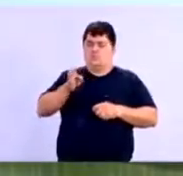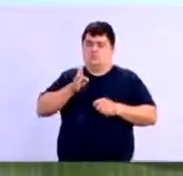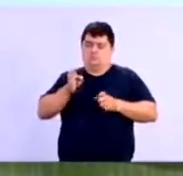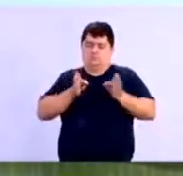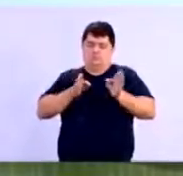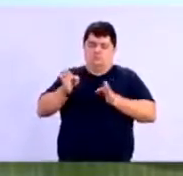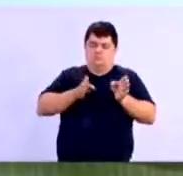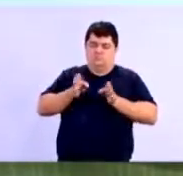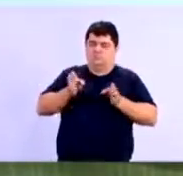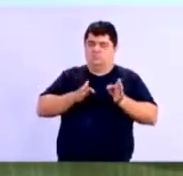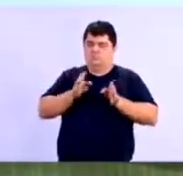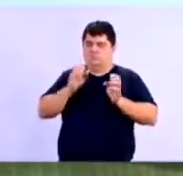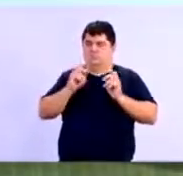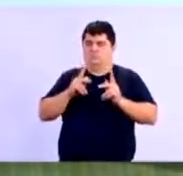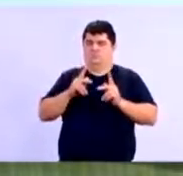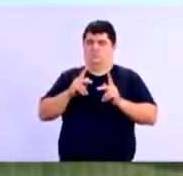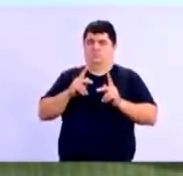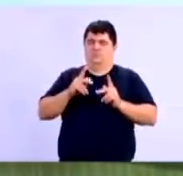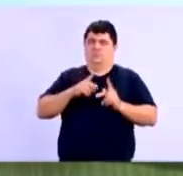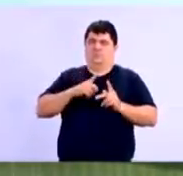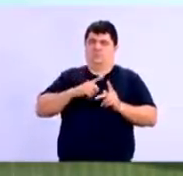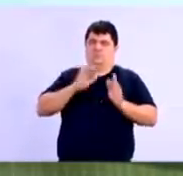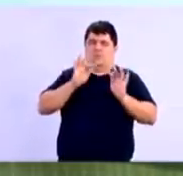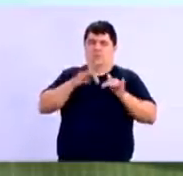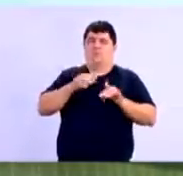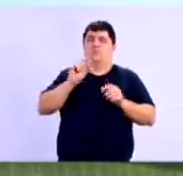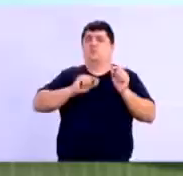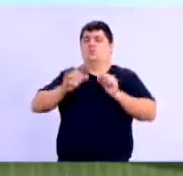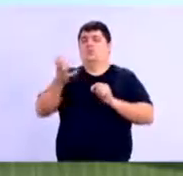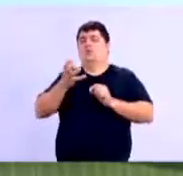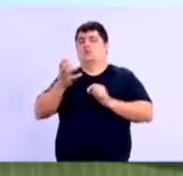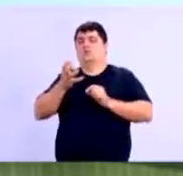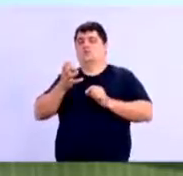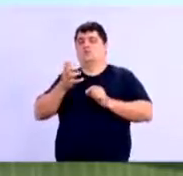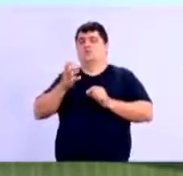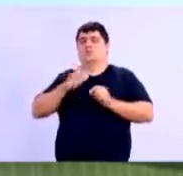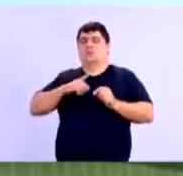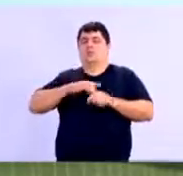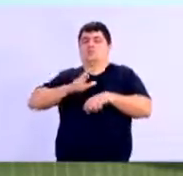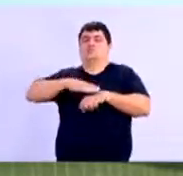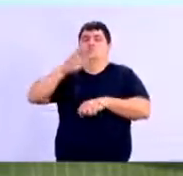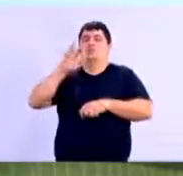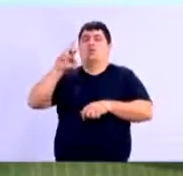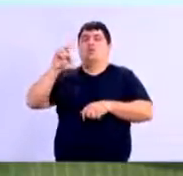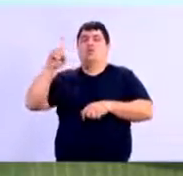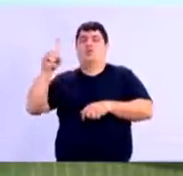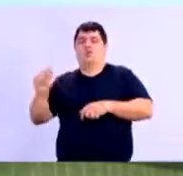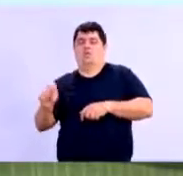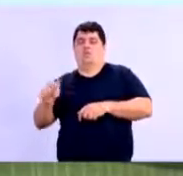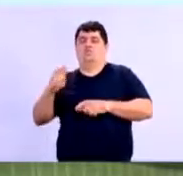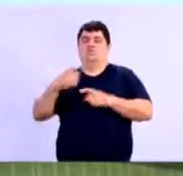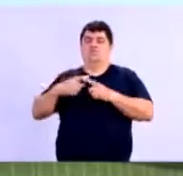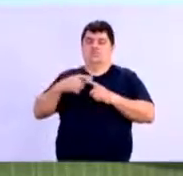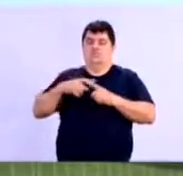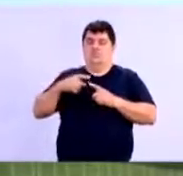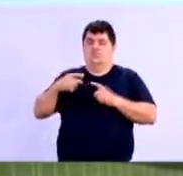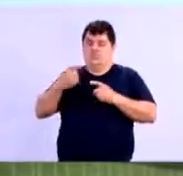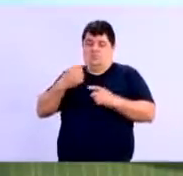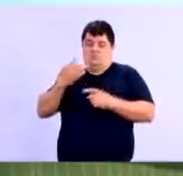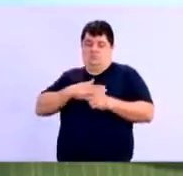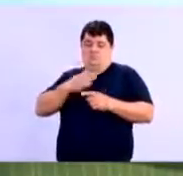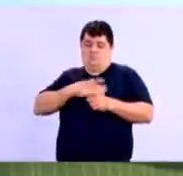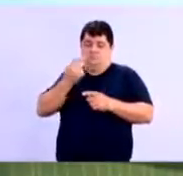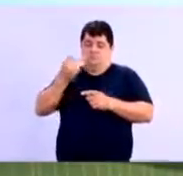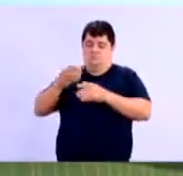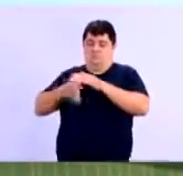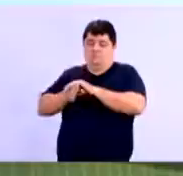pelo giro, correto? E no final das contas, o que eu quero ter? Eu quero ter a maior rentabilidade possível sobre o capital que eu investi e